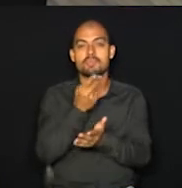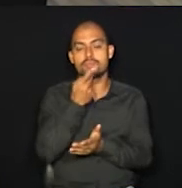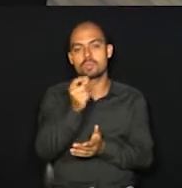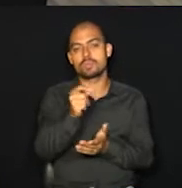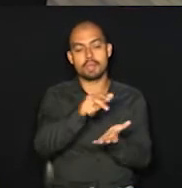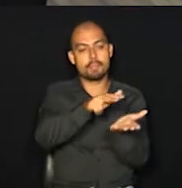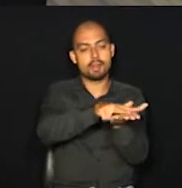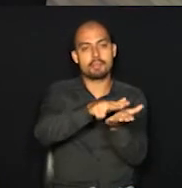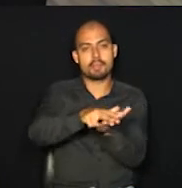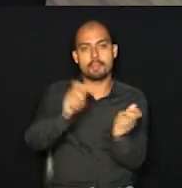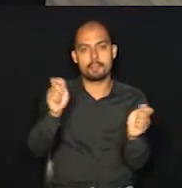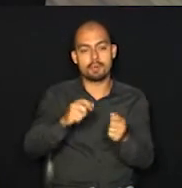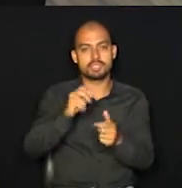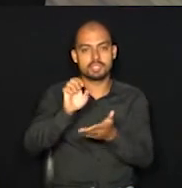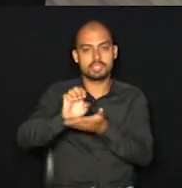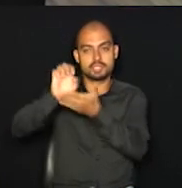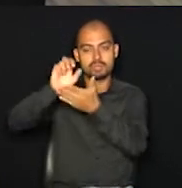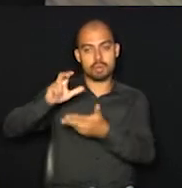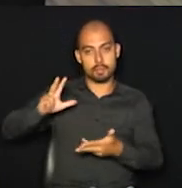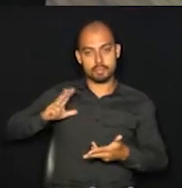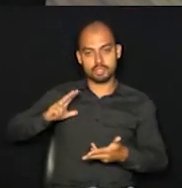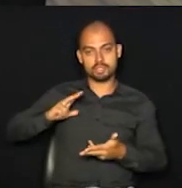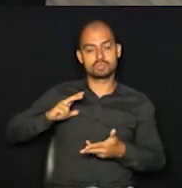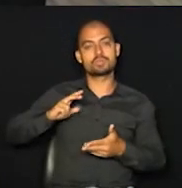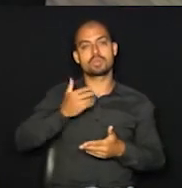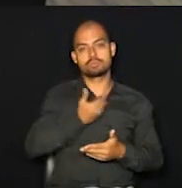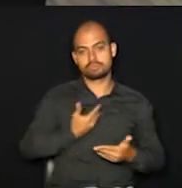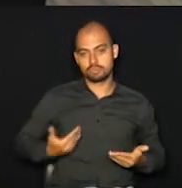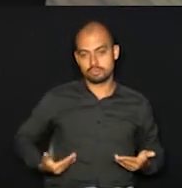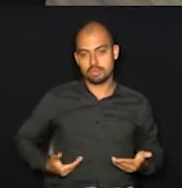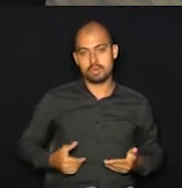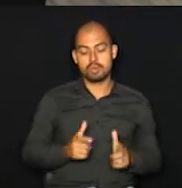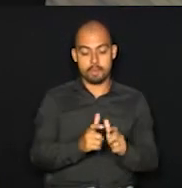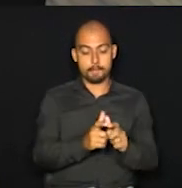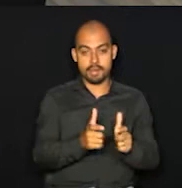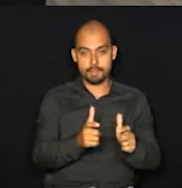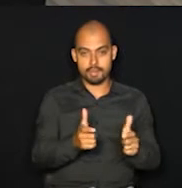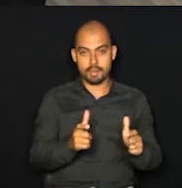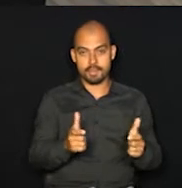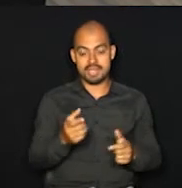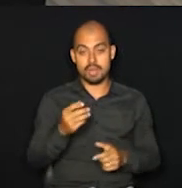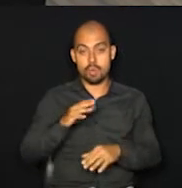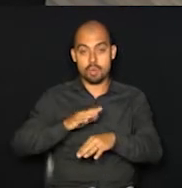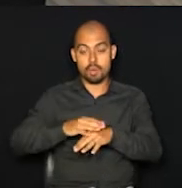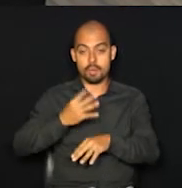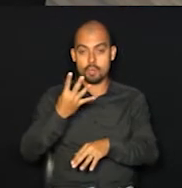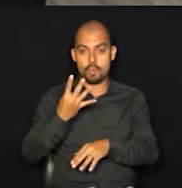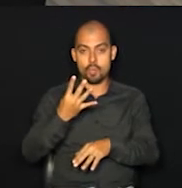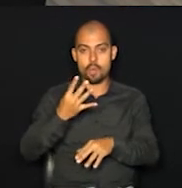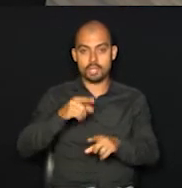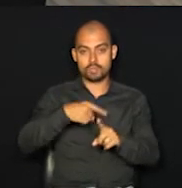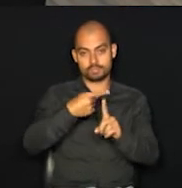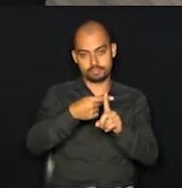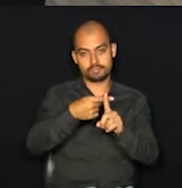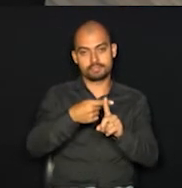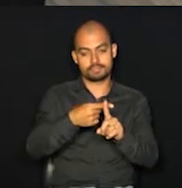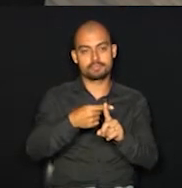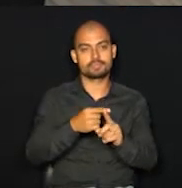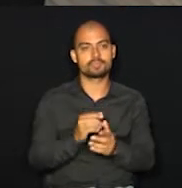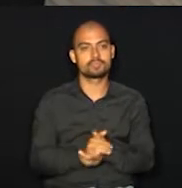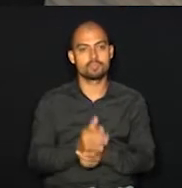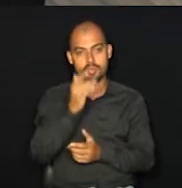ele municipal, estadual ou particular, e ele segue crescendo com 4 a mais. Neste momento, 198 pessoas internadas